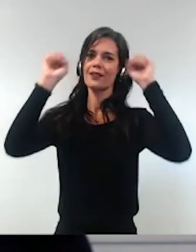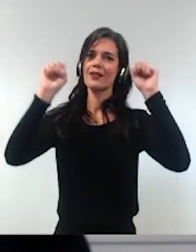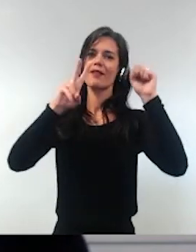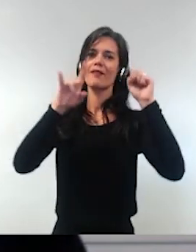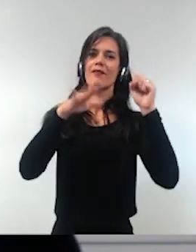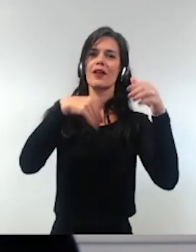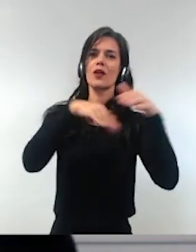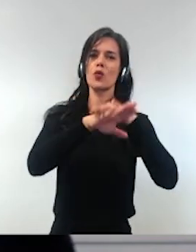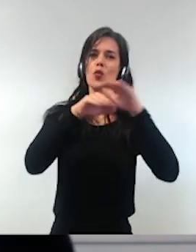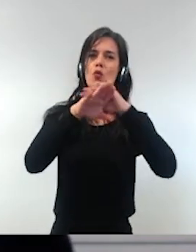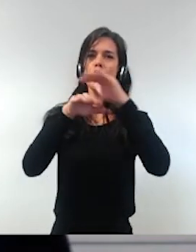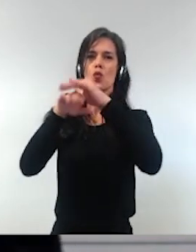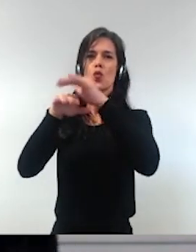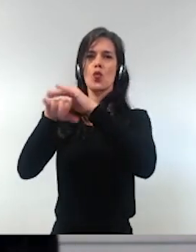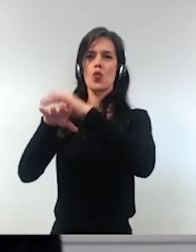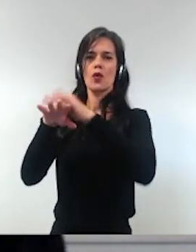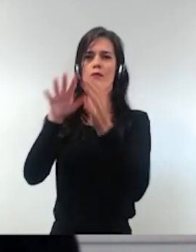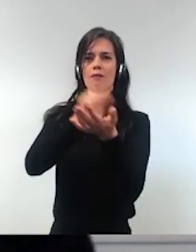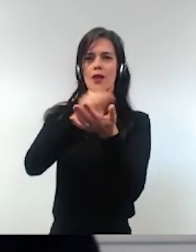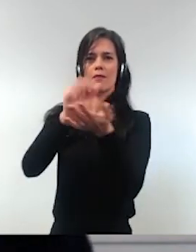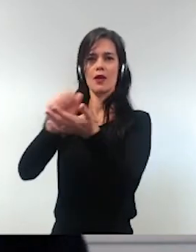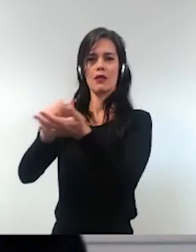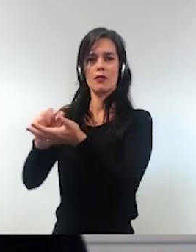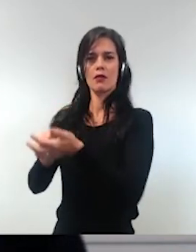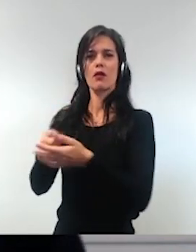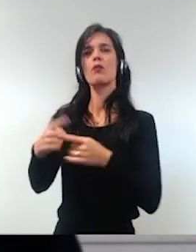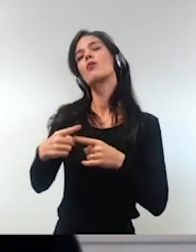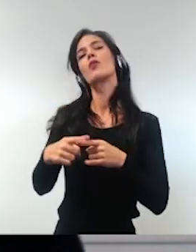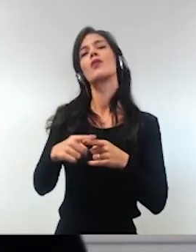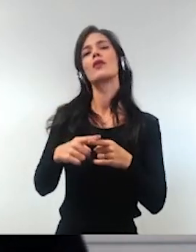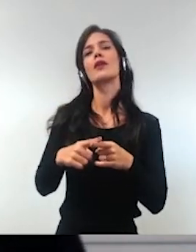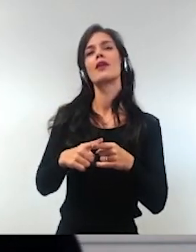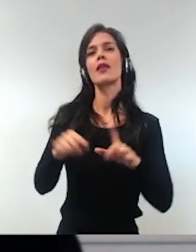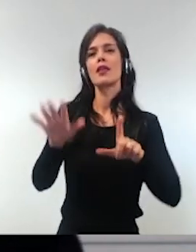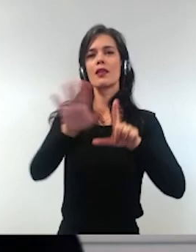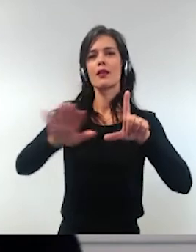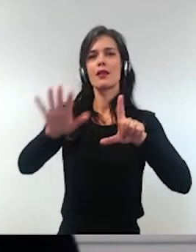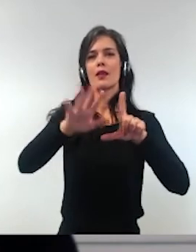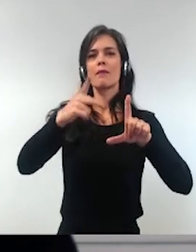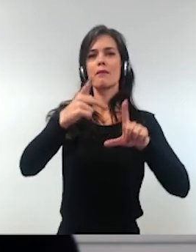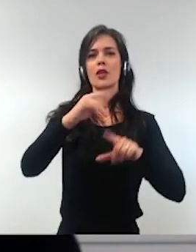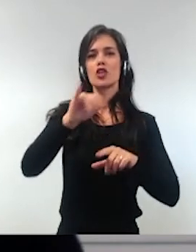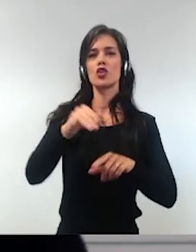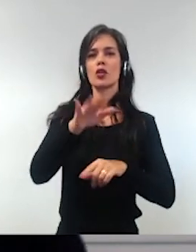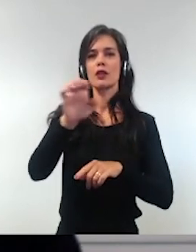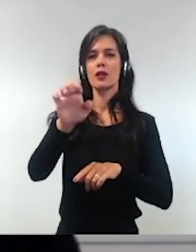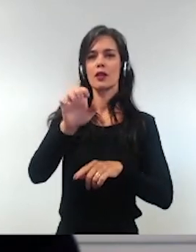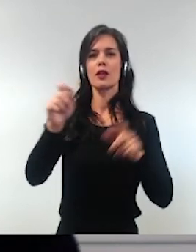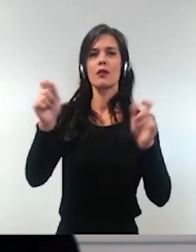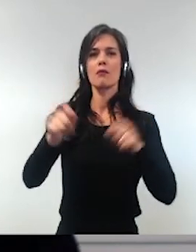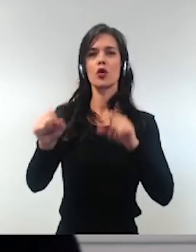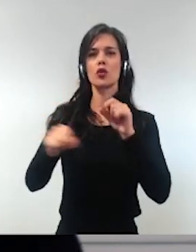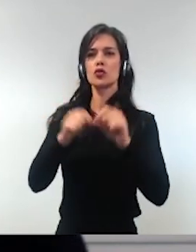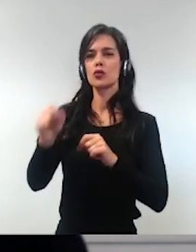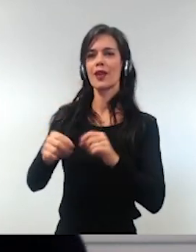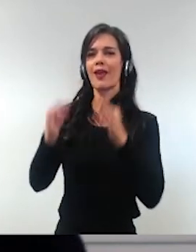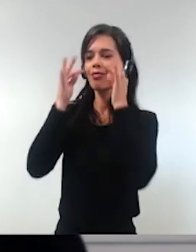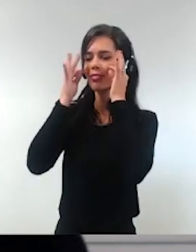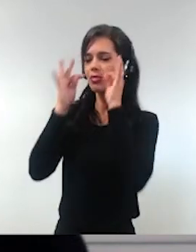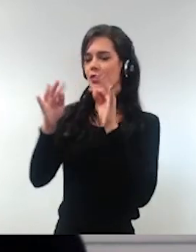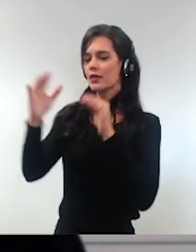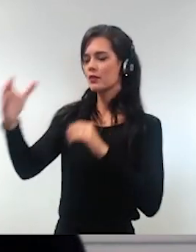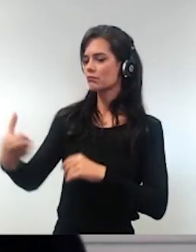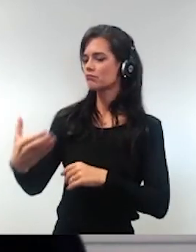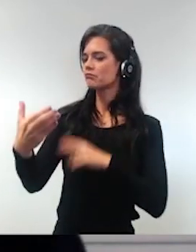arquivamento. Isso vai ser uma maravilha, porque pela plataforma do PJE eu poderei ouvir as testemunhas, eu poderei